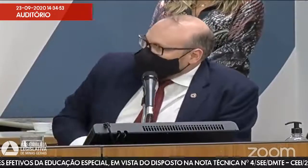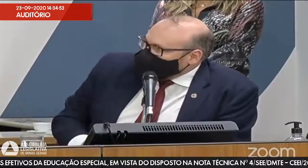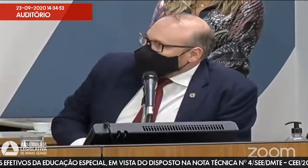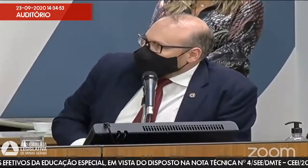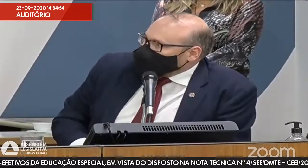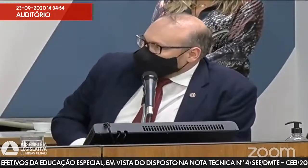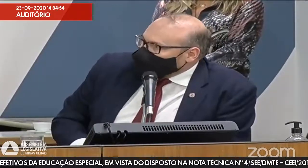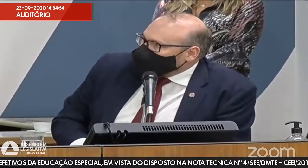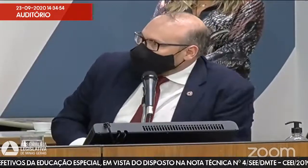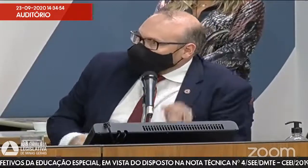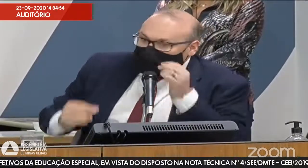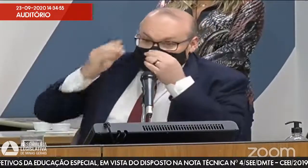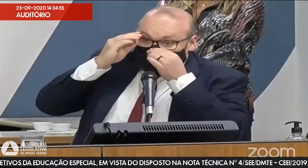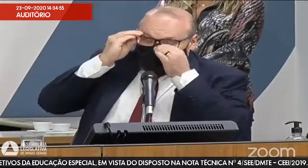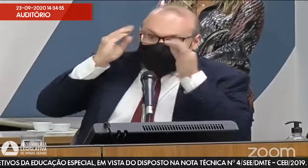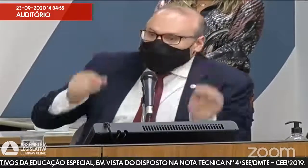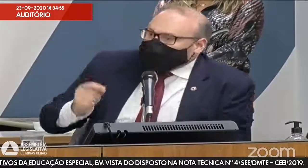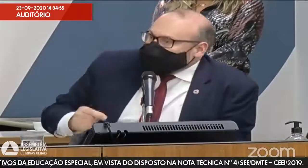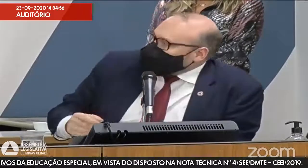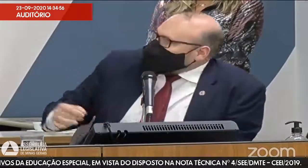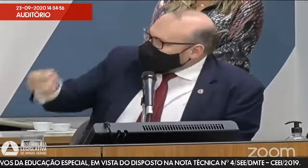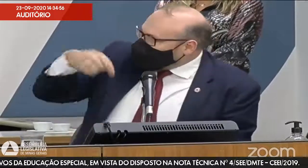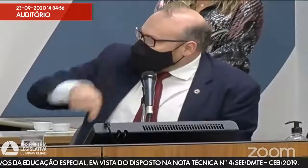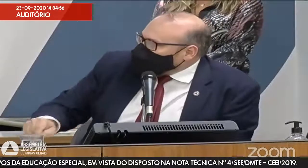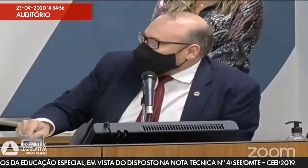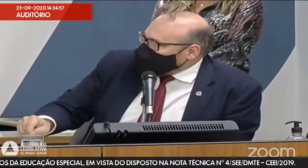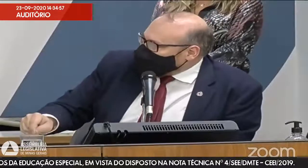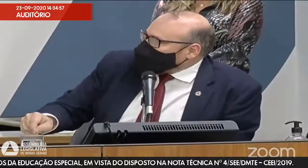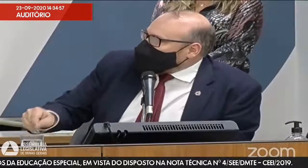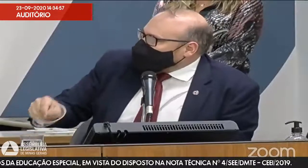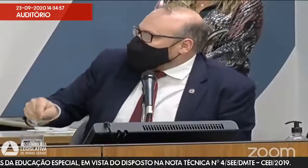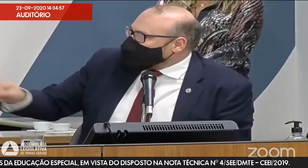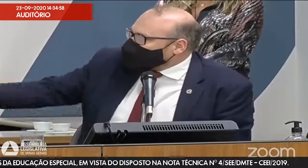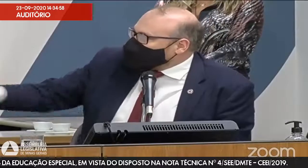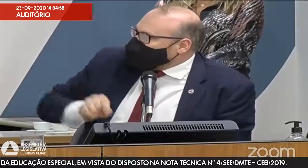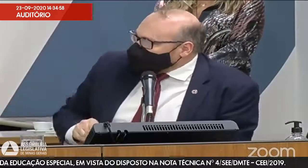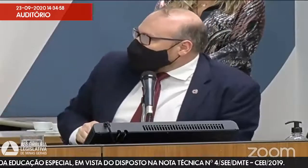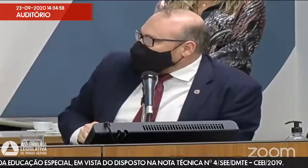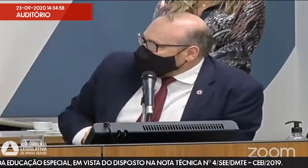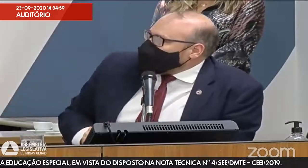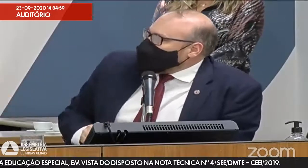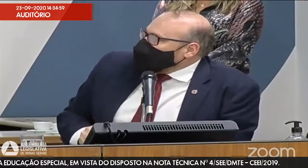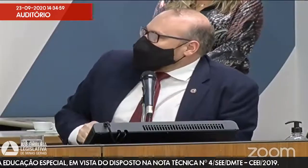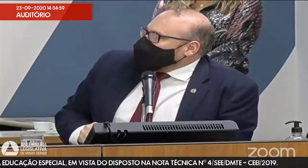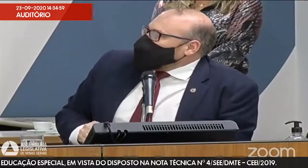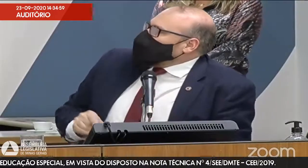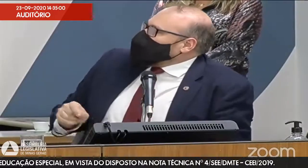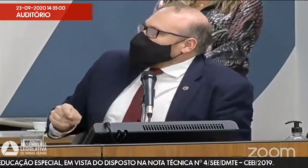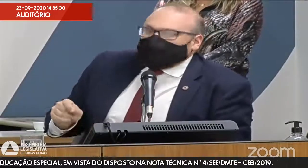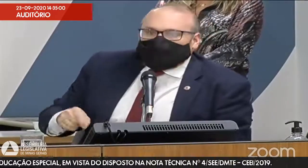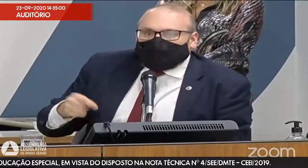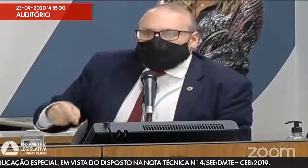Educação, deputados, por várias vezes eu convidei os professores designados para estarem lá, porque na Comissão